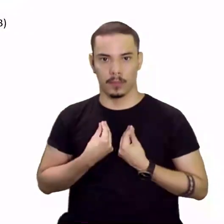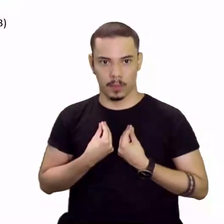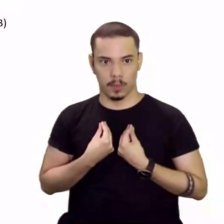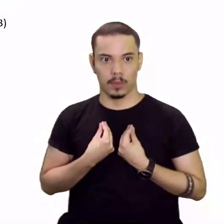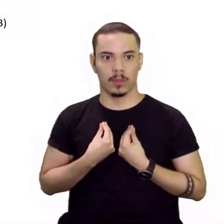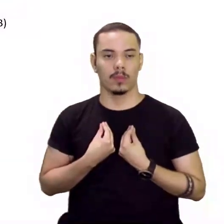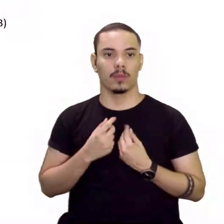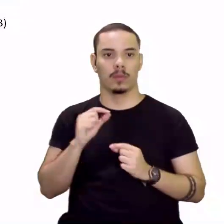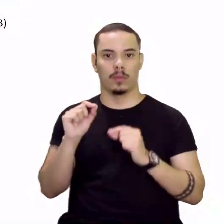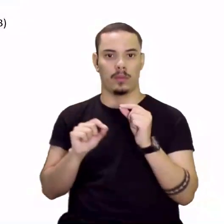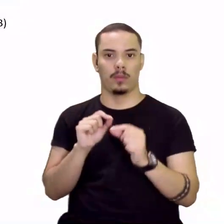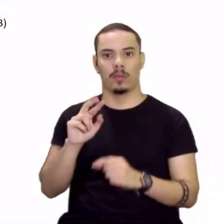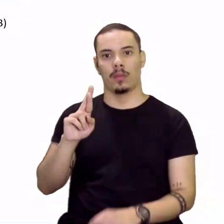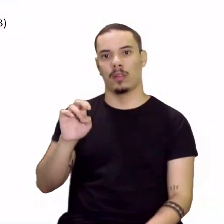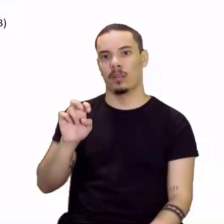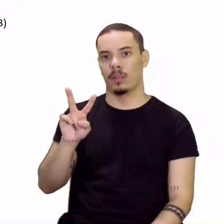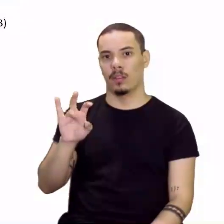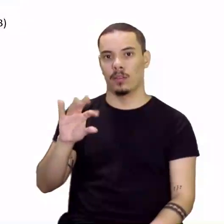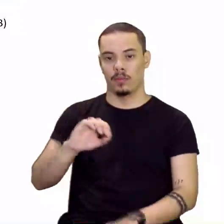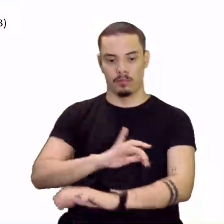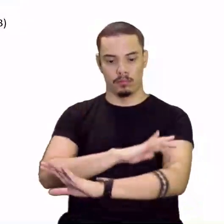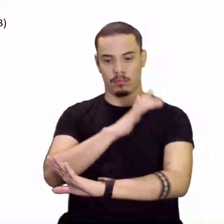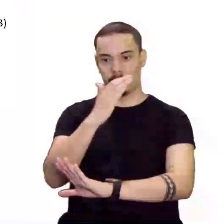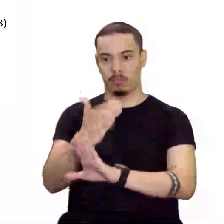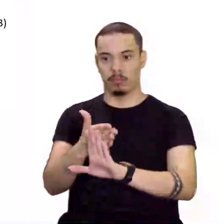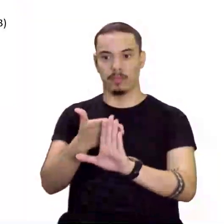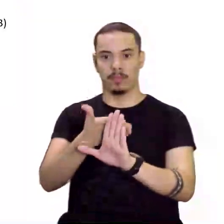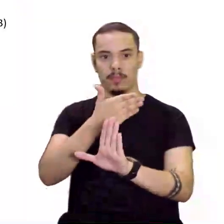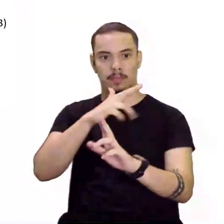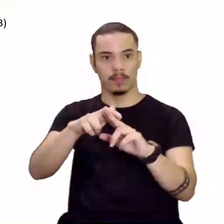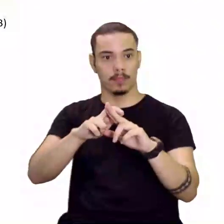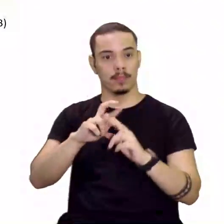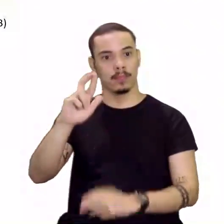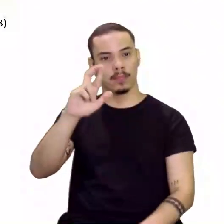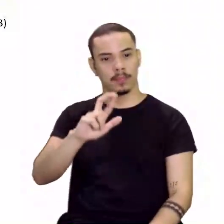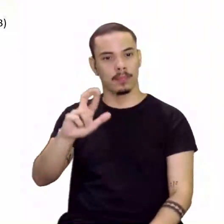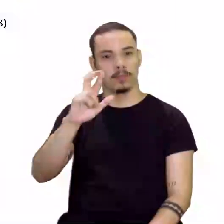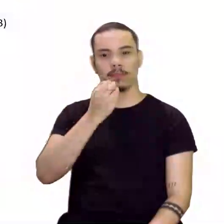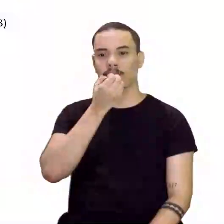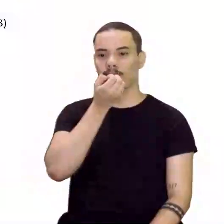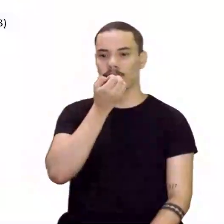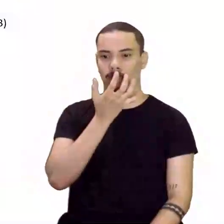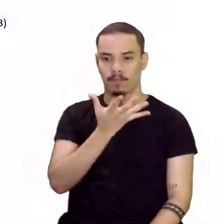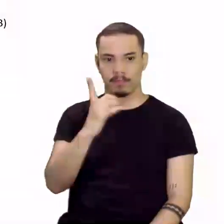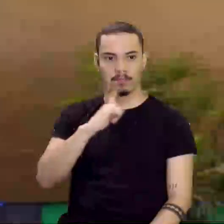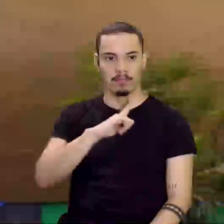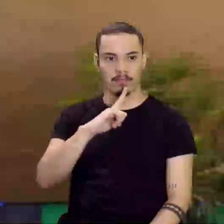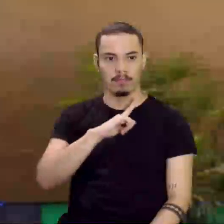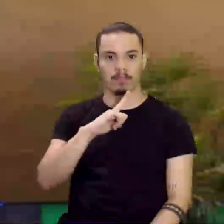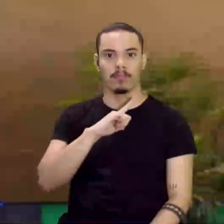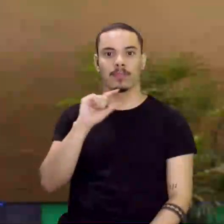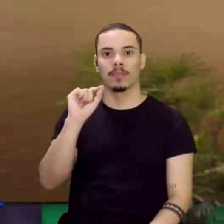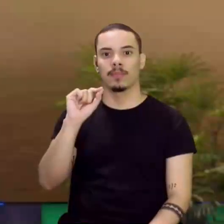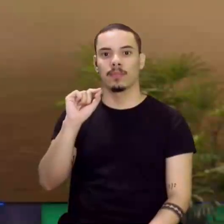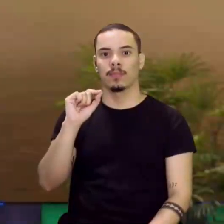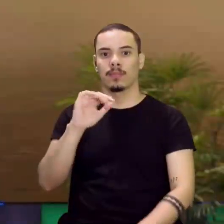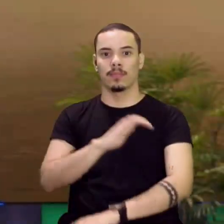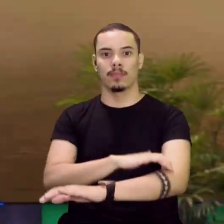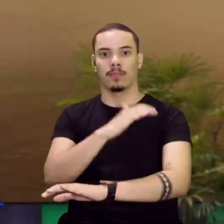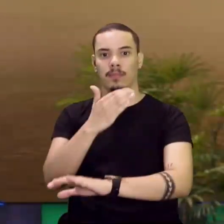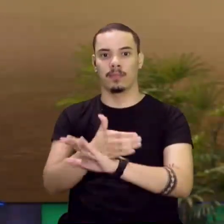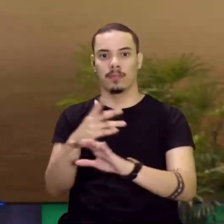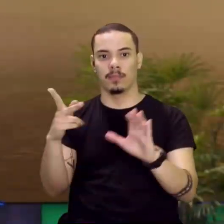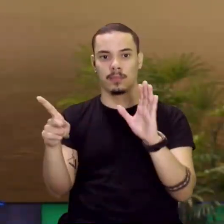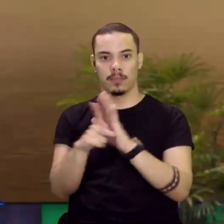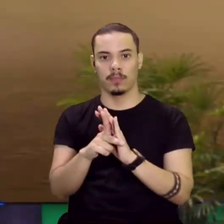um relevo antigo, tá? Portanto, observe bem aí, o relevo brasileiro,